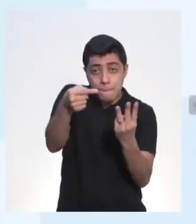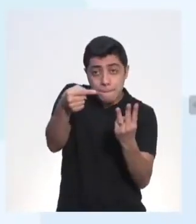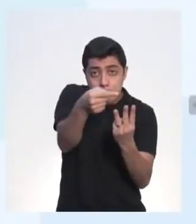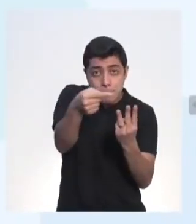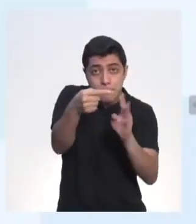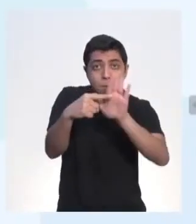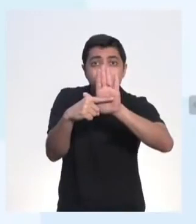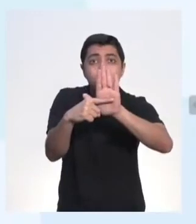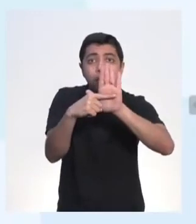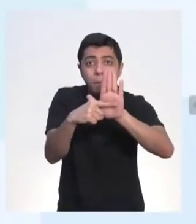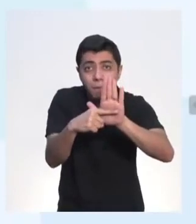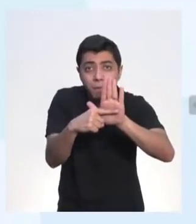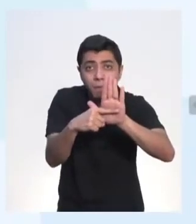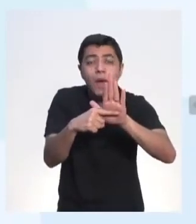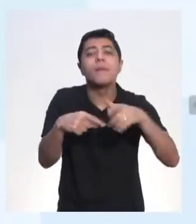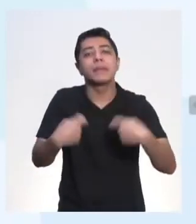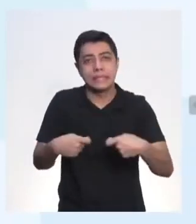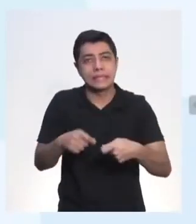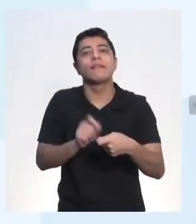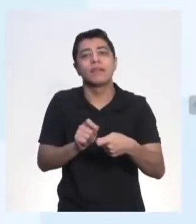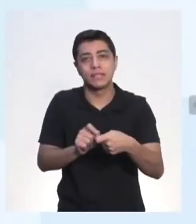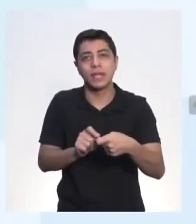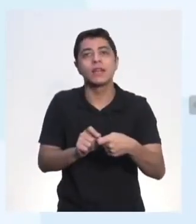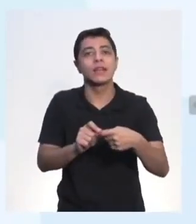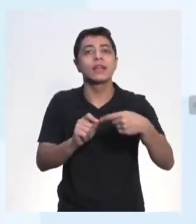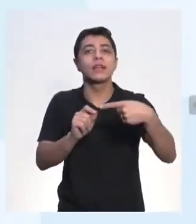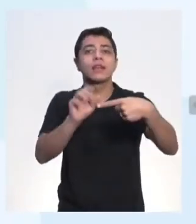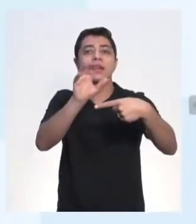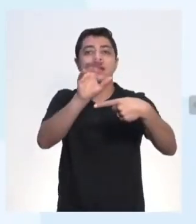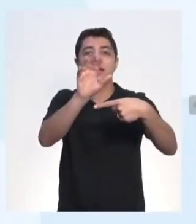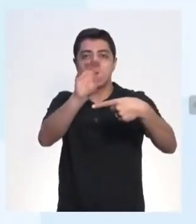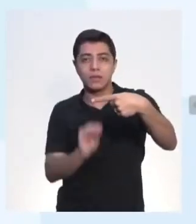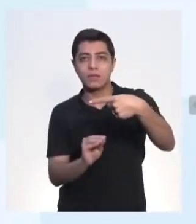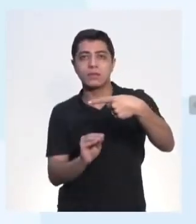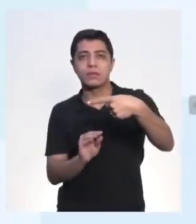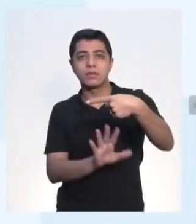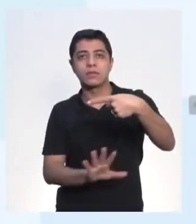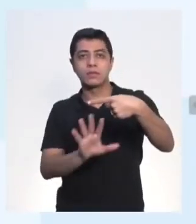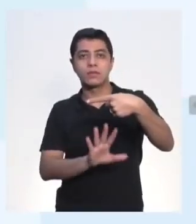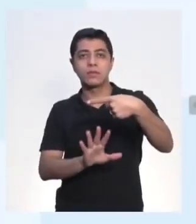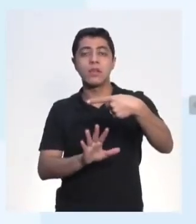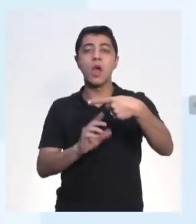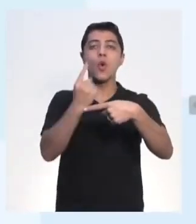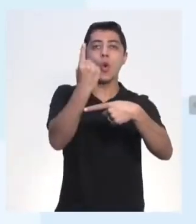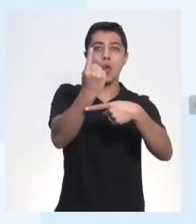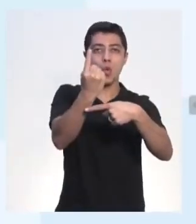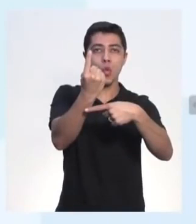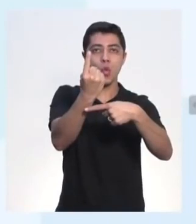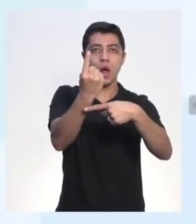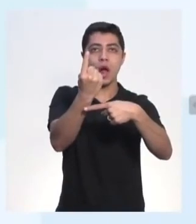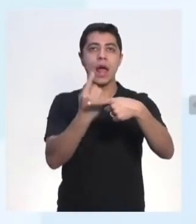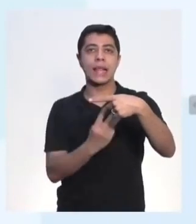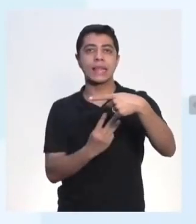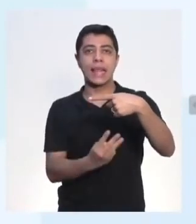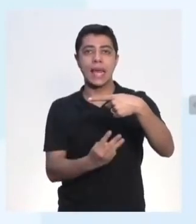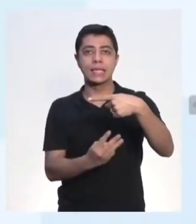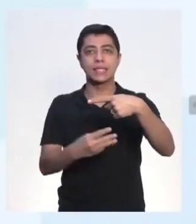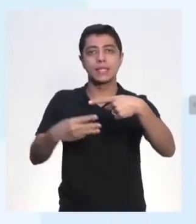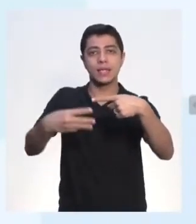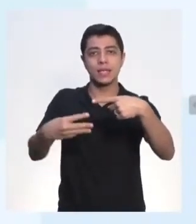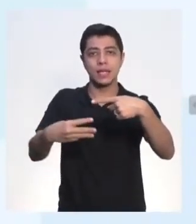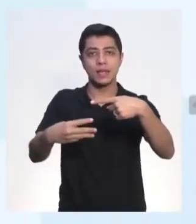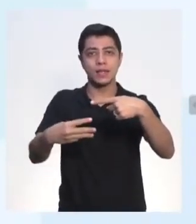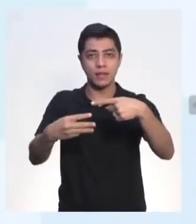aquela mesma potência sem o sinal de menos? É isso? É. E aí você faria a continha do 3 elevado à terceira. Vou colar